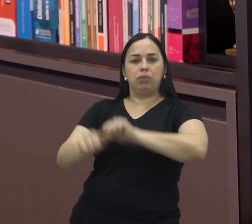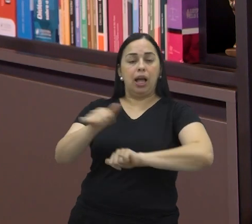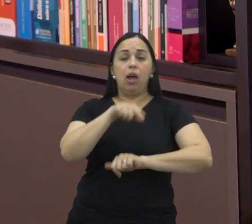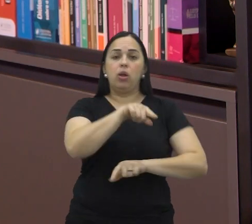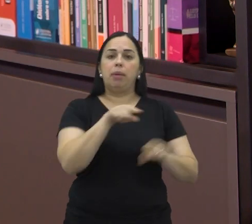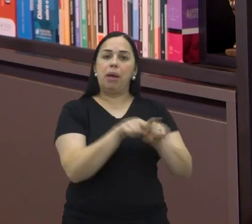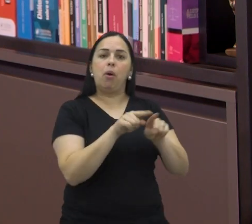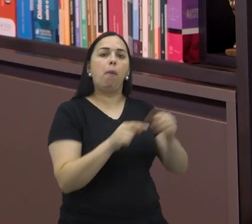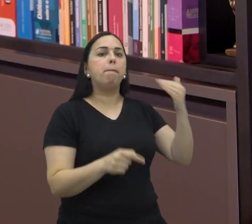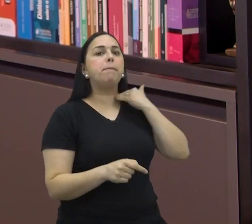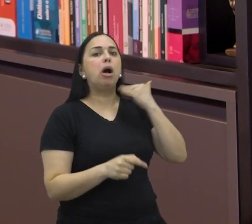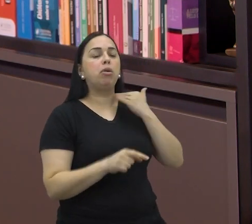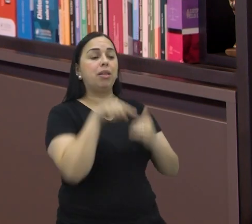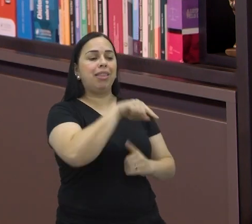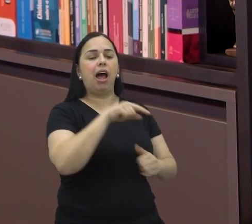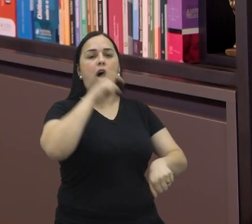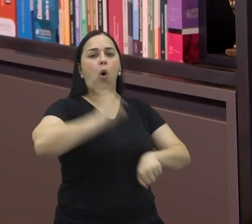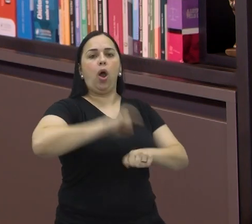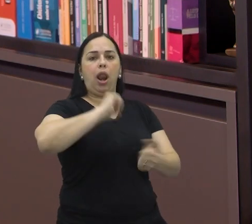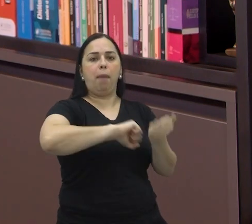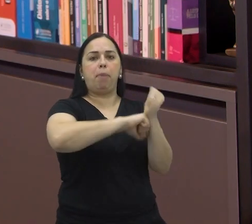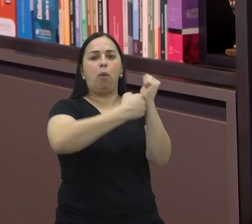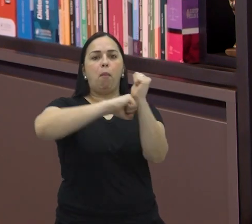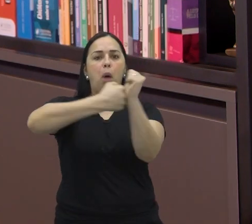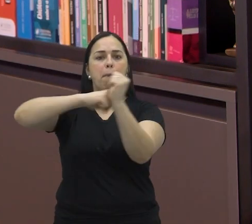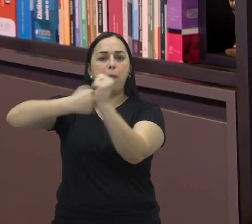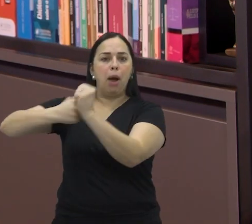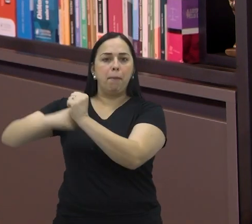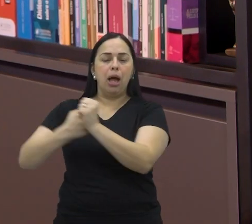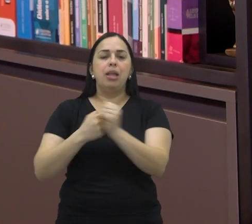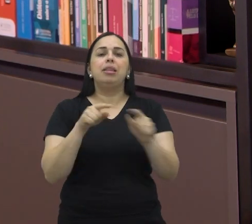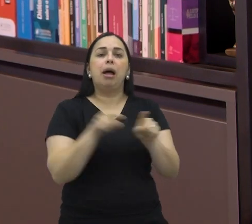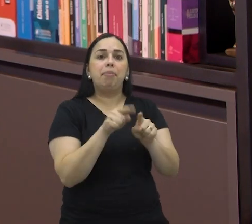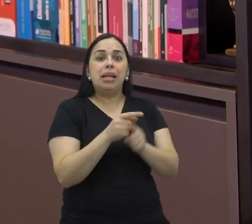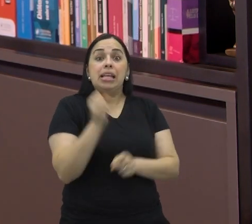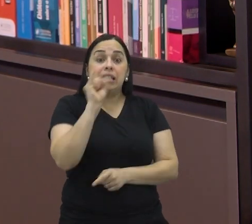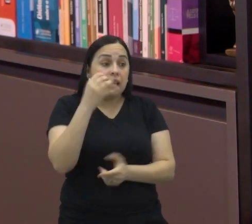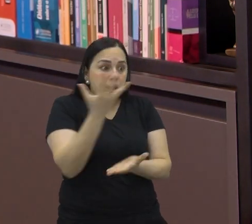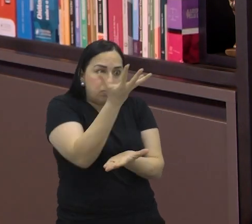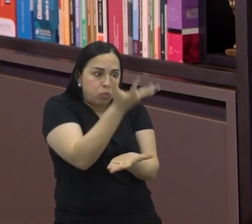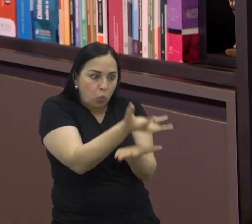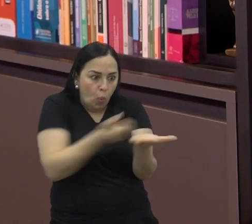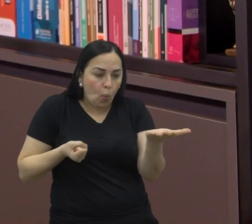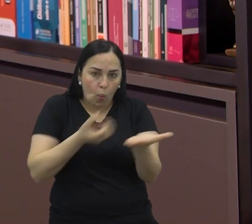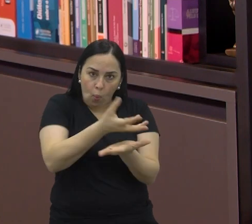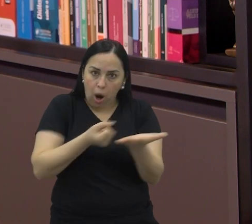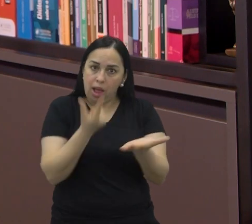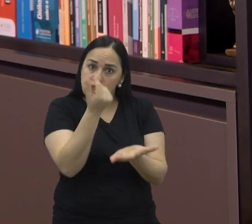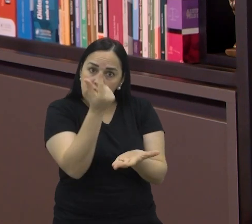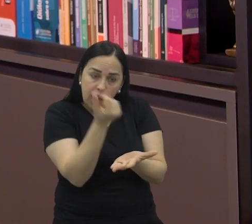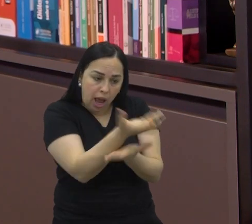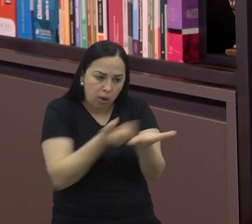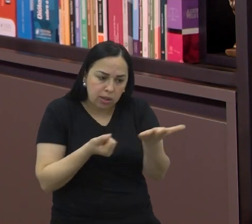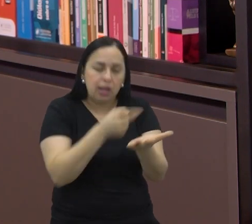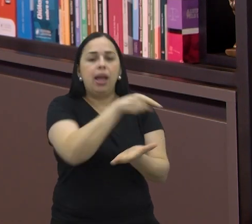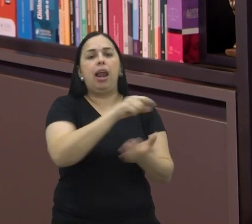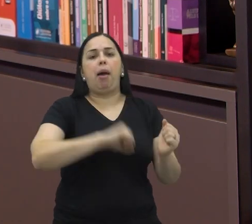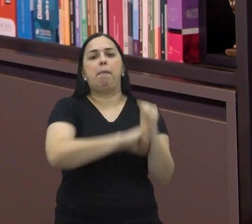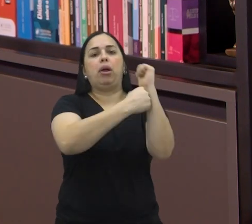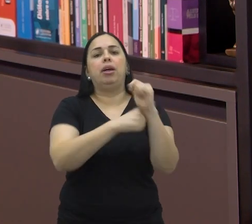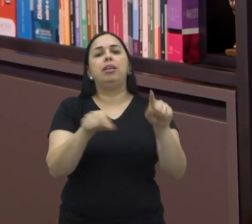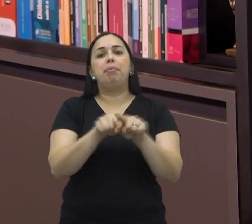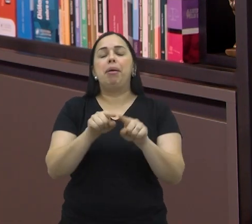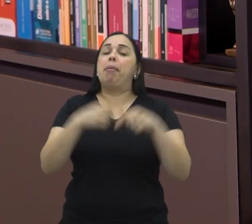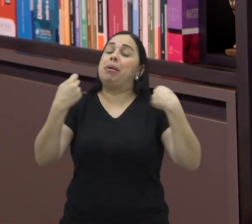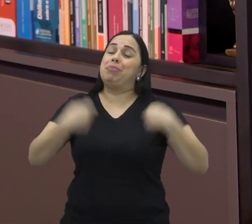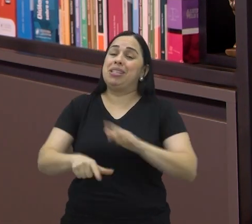onde a instituição financeira ela opera o bloqueio dos valores que foram indevidamente subtraídos. Mas para isso precisa do boletim de ocorrência e